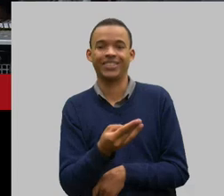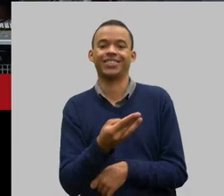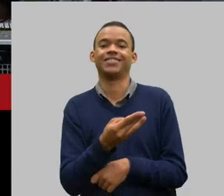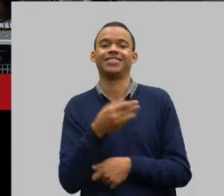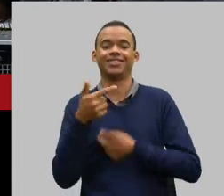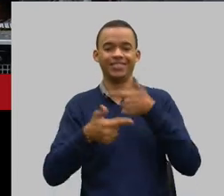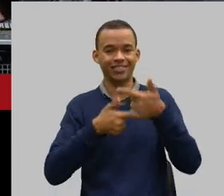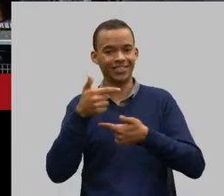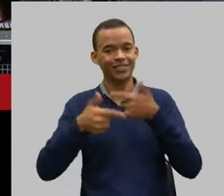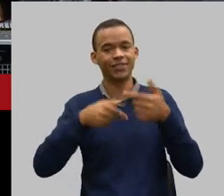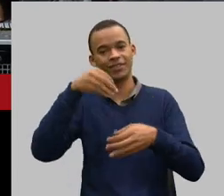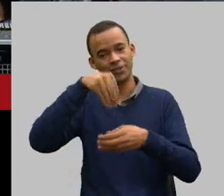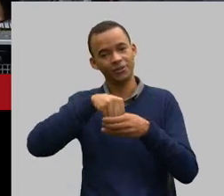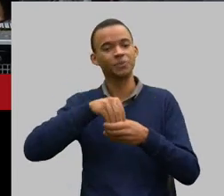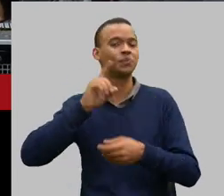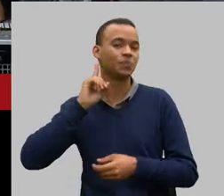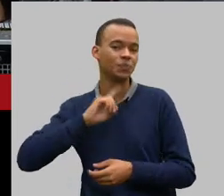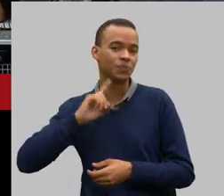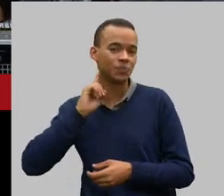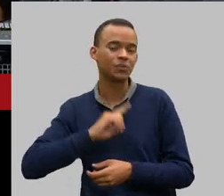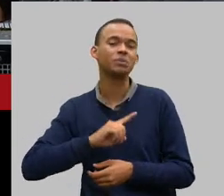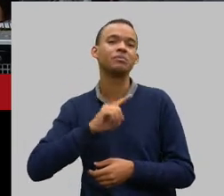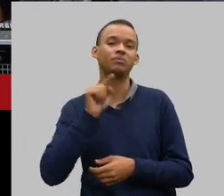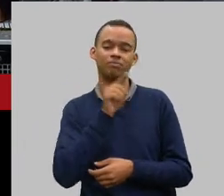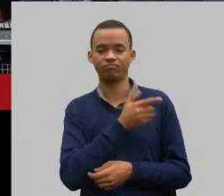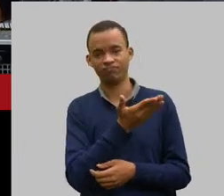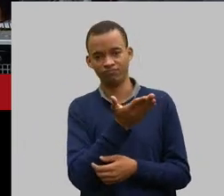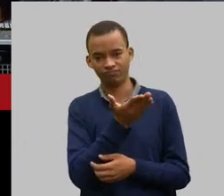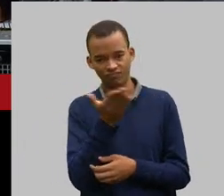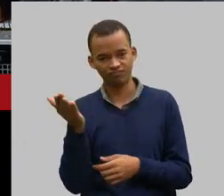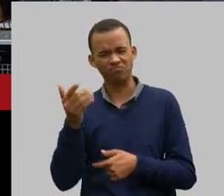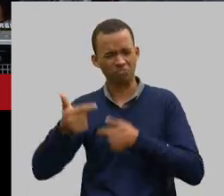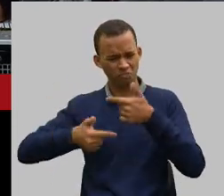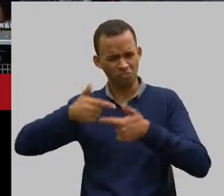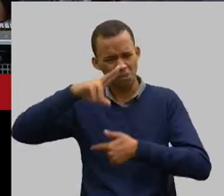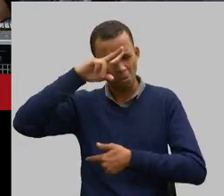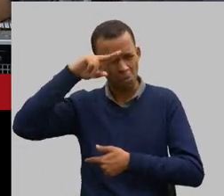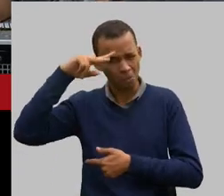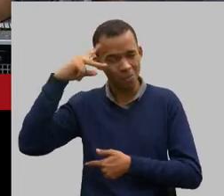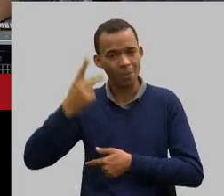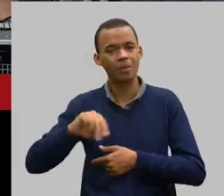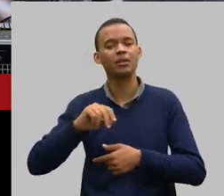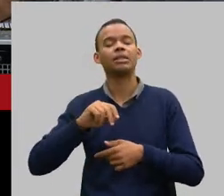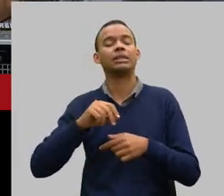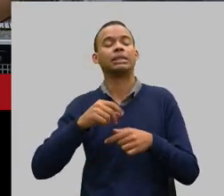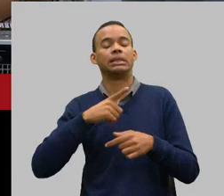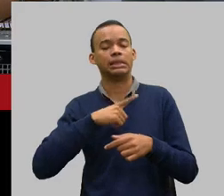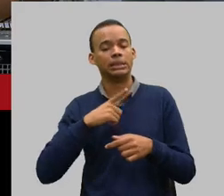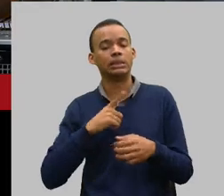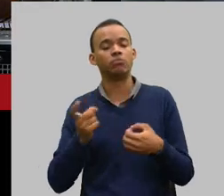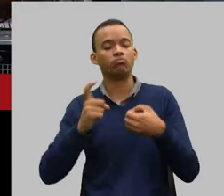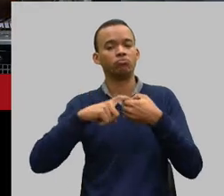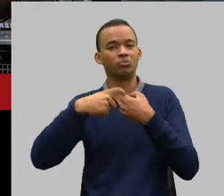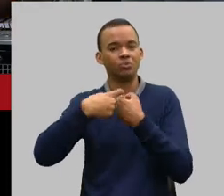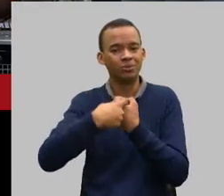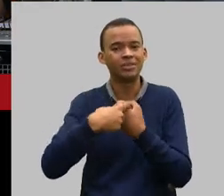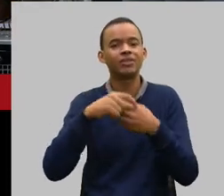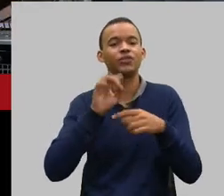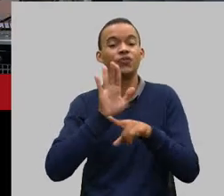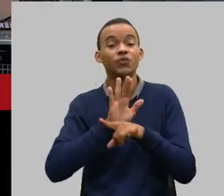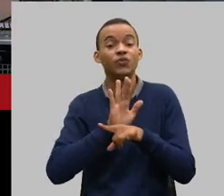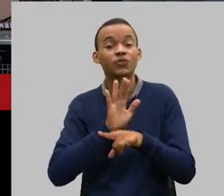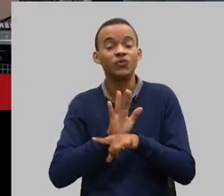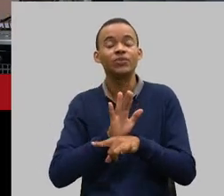muito fruto de vários senhores aqui que TM nos apoiado eh em iniciativas de geração de emprego e renda